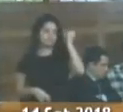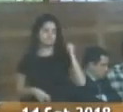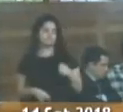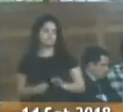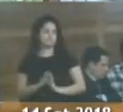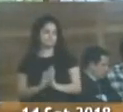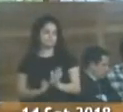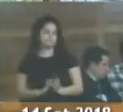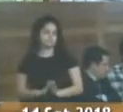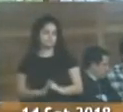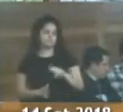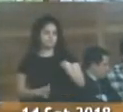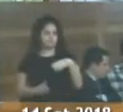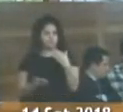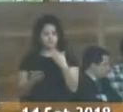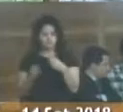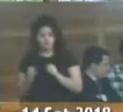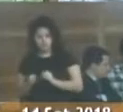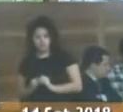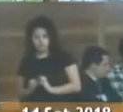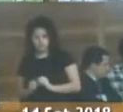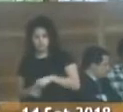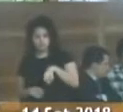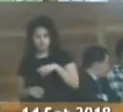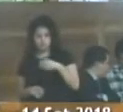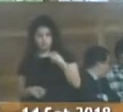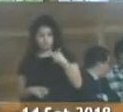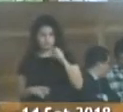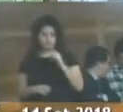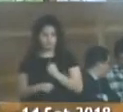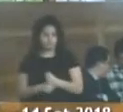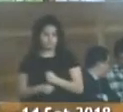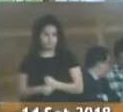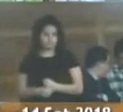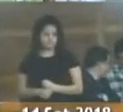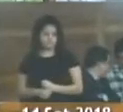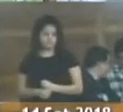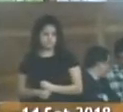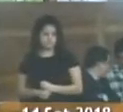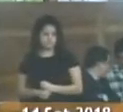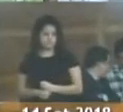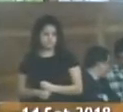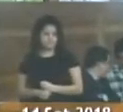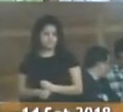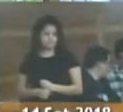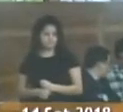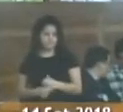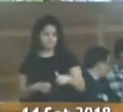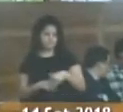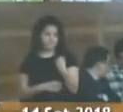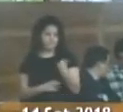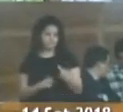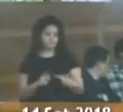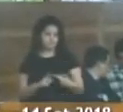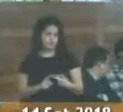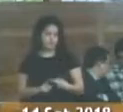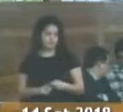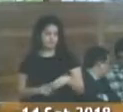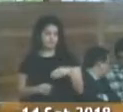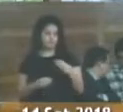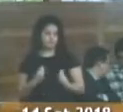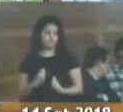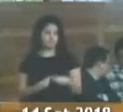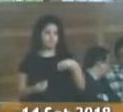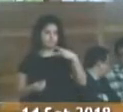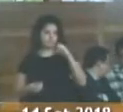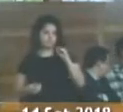entanto, depois de estudar essa dinâmica nos últimos 20 anos, sob diversas perspectivas, primeiro como uma pós-graduanda que veio